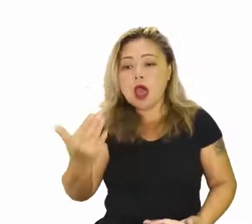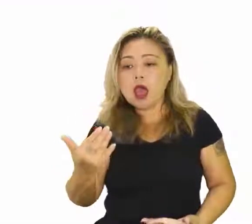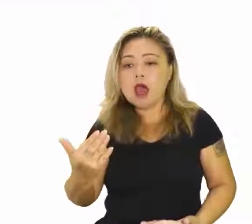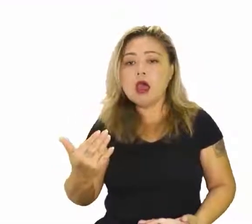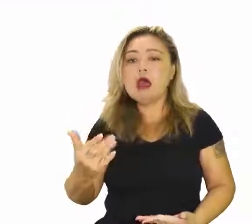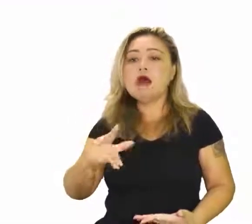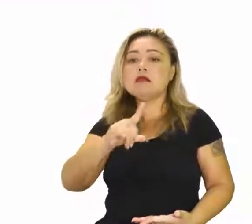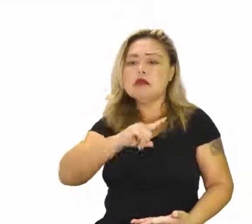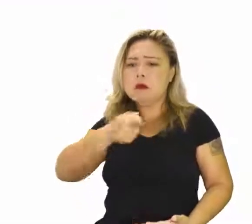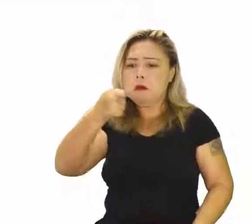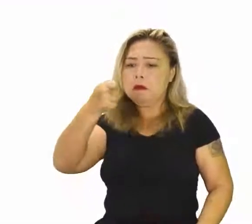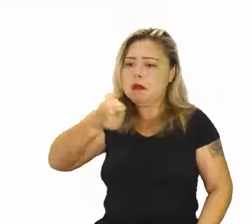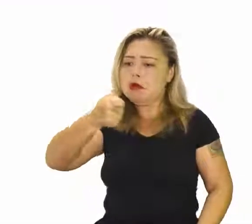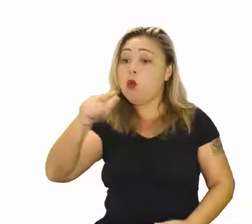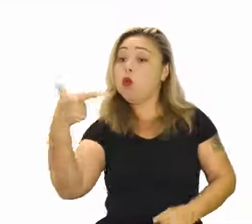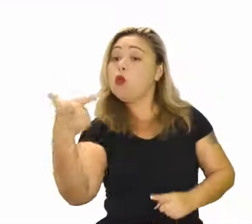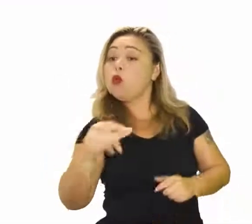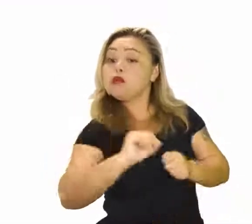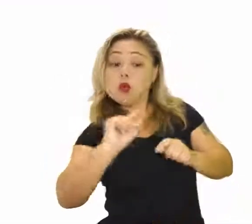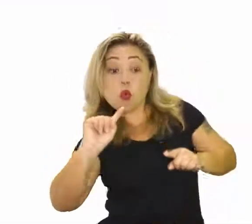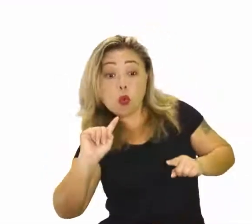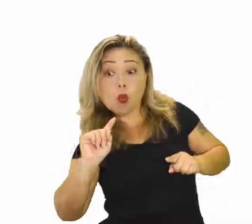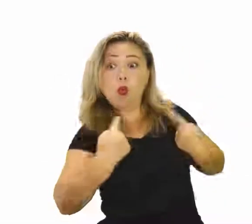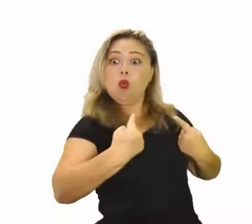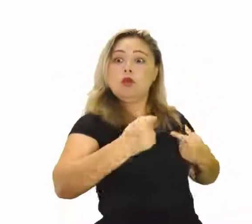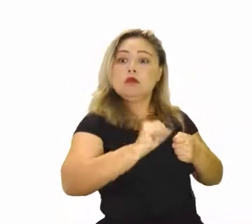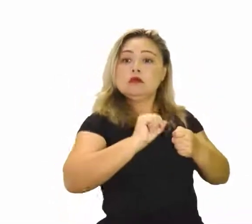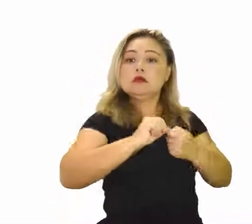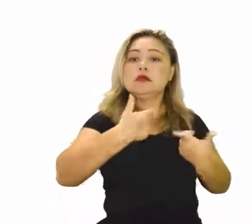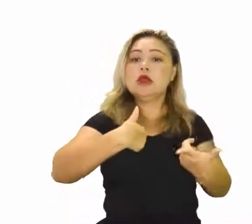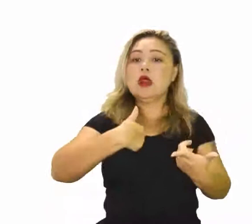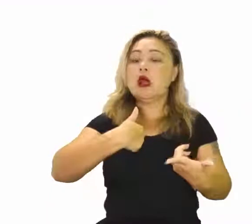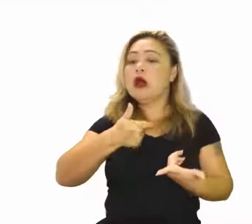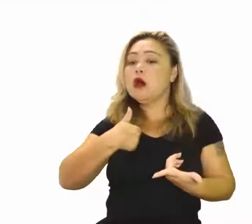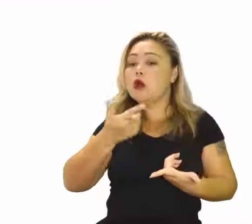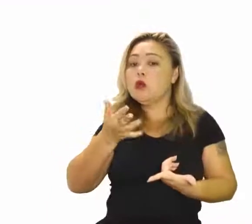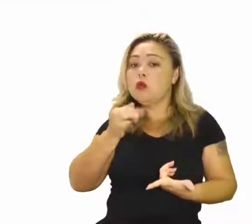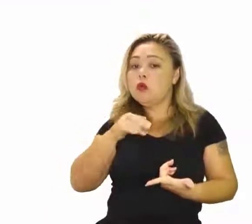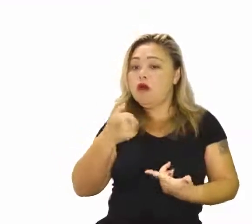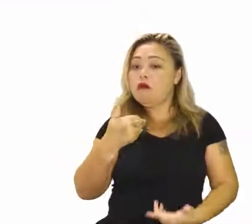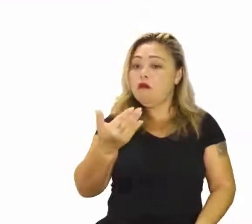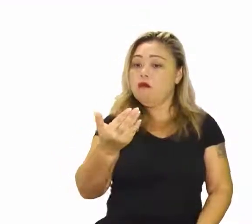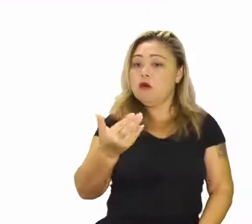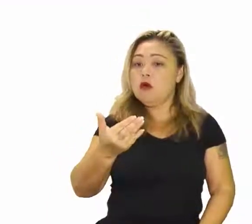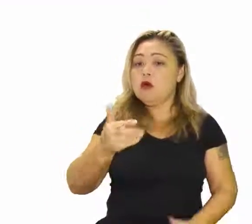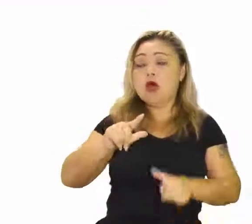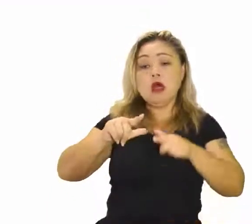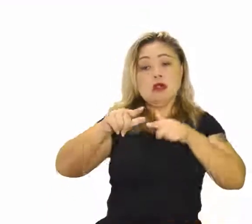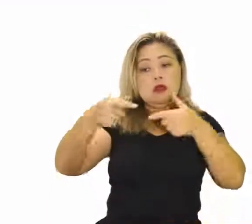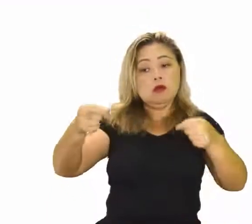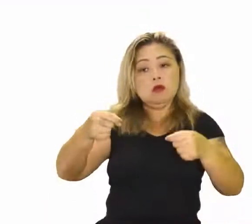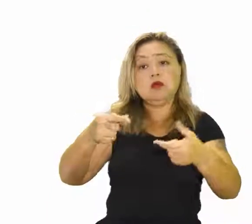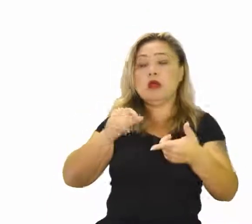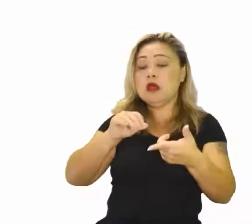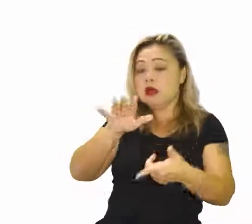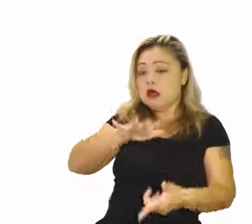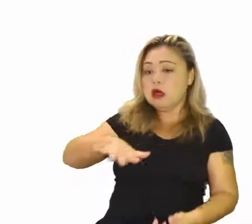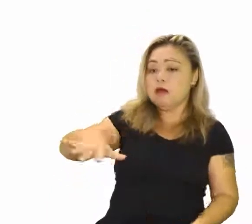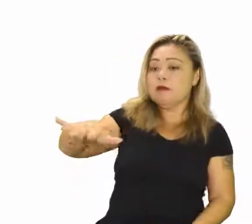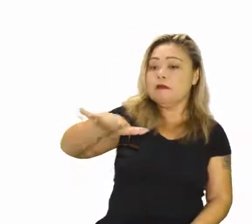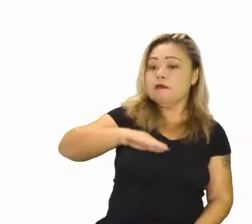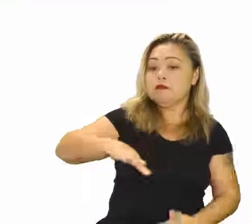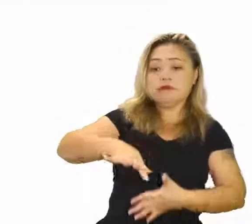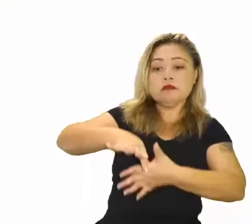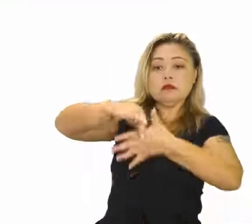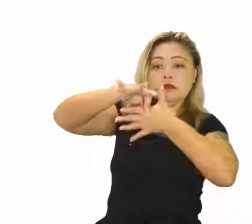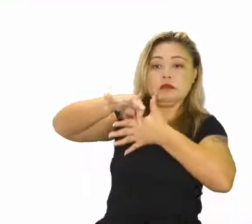esmagadora pressão dos adversários, tanto no fronte oriental, que era